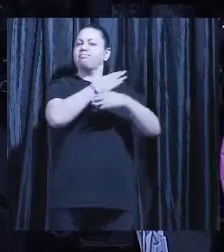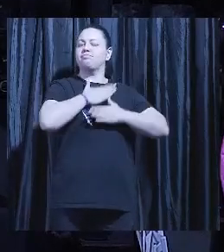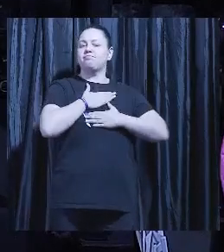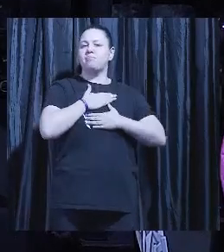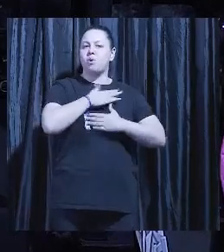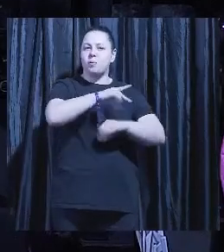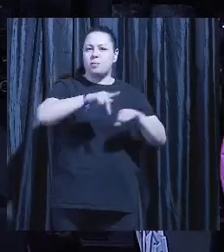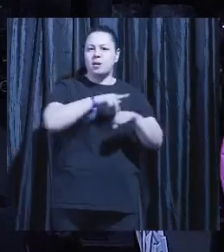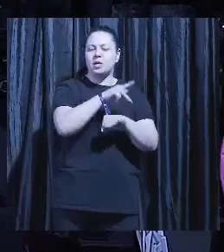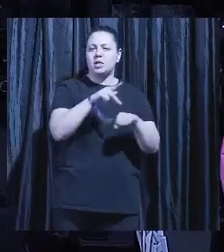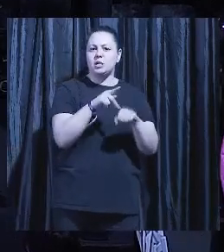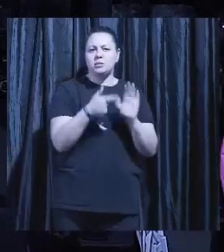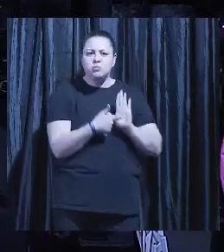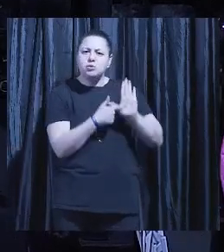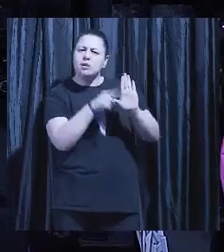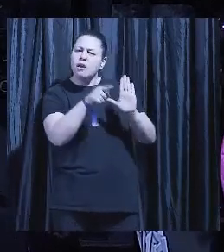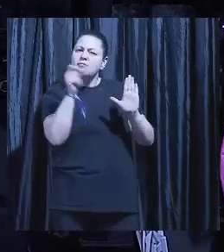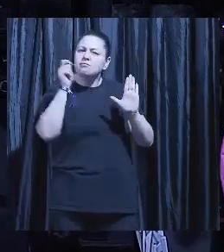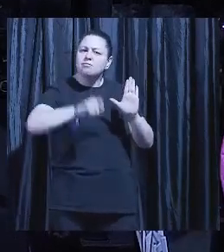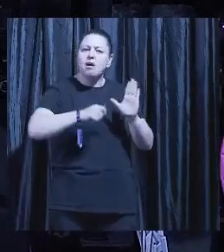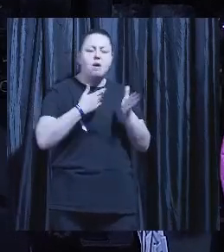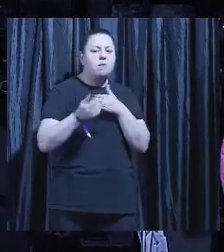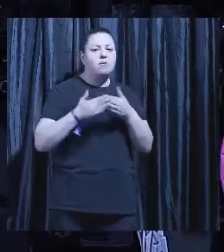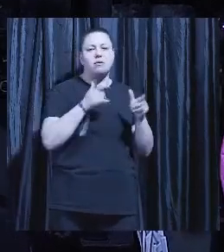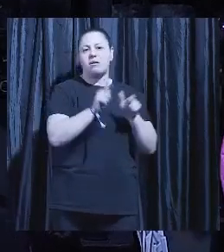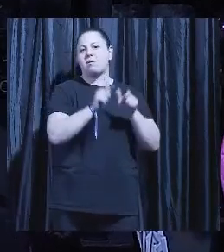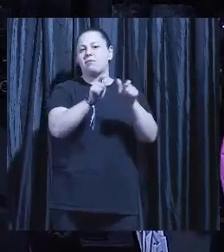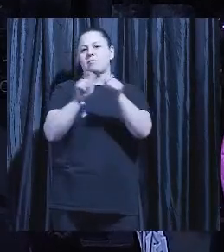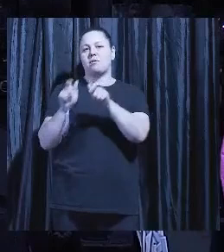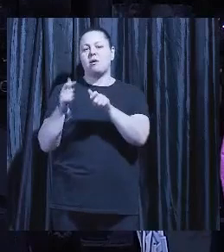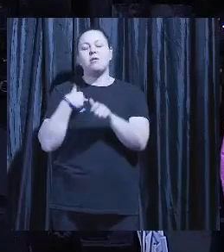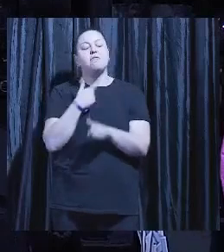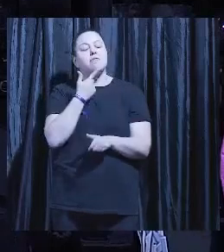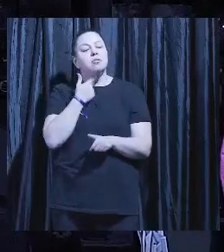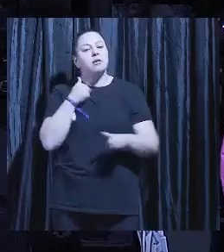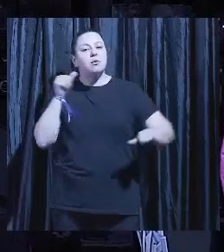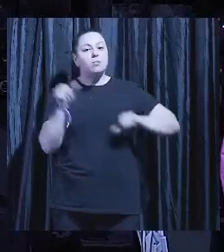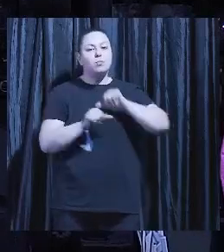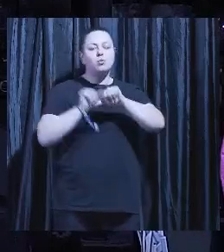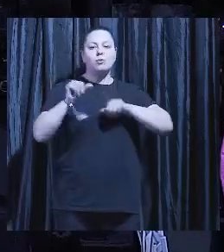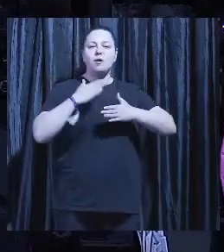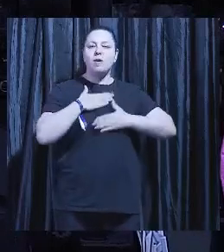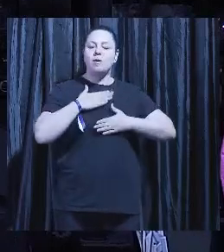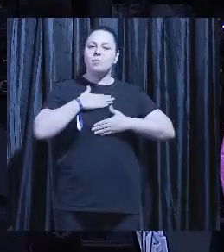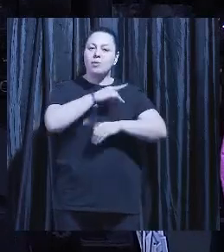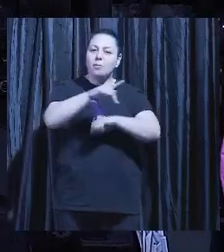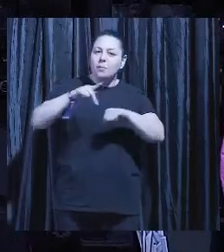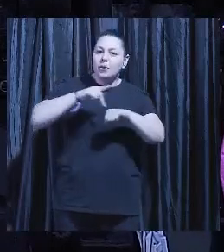que eles podem ir para qualquer lugar. Eu quero transformar meu país um